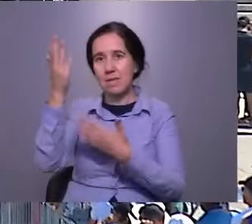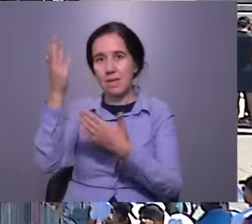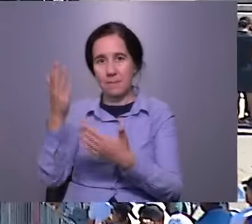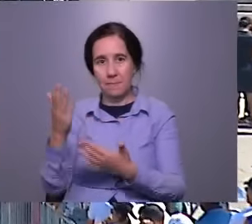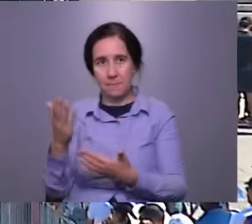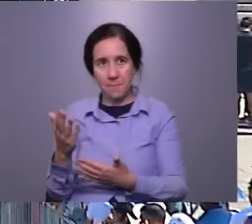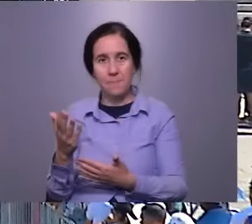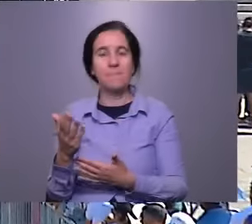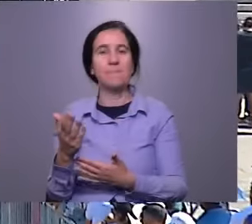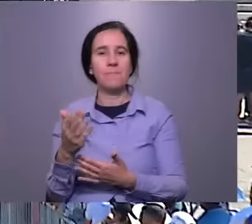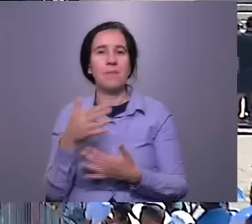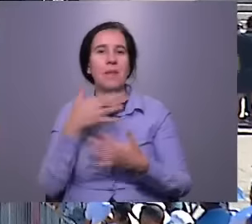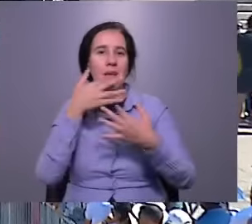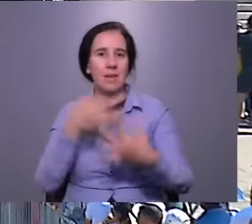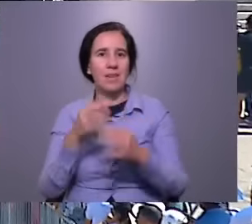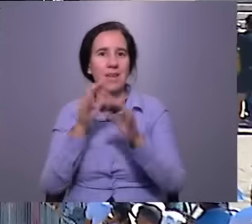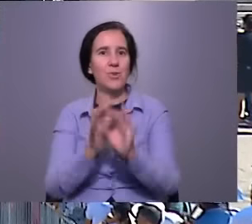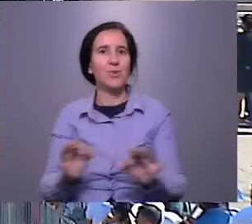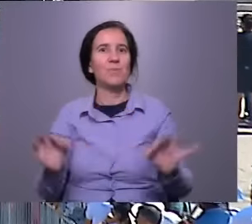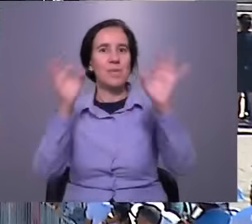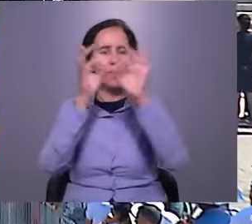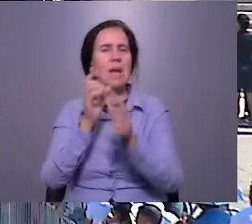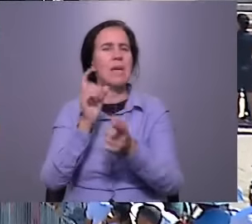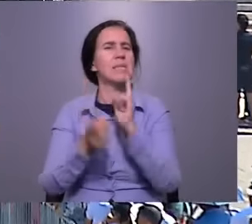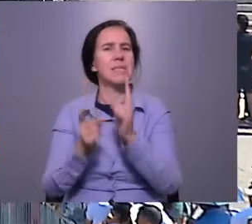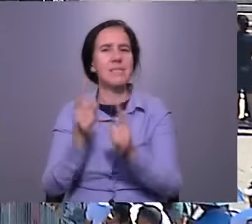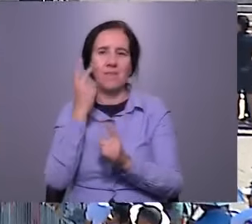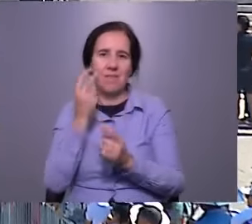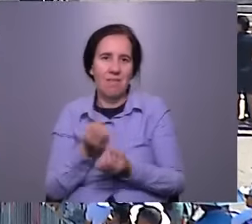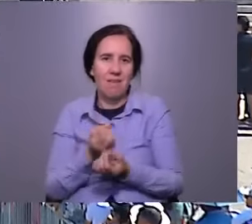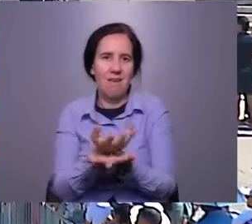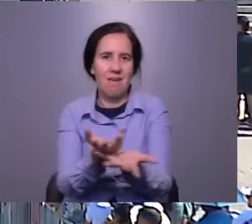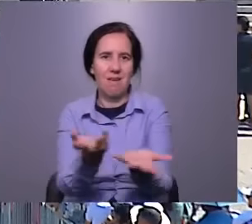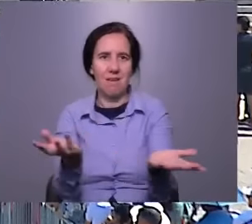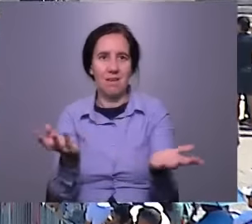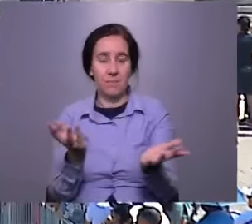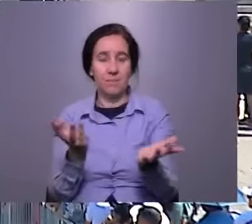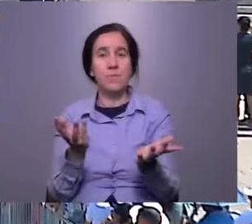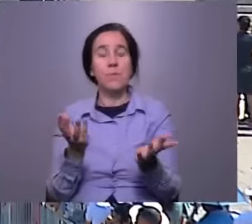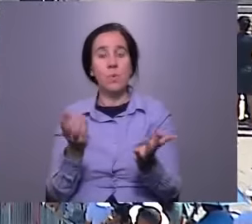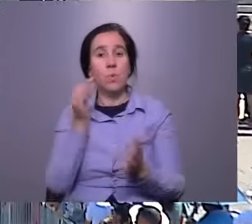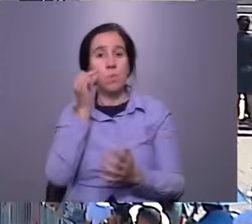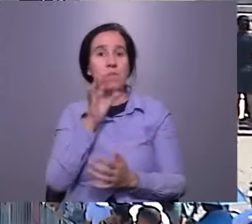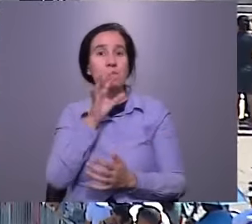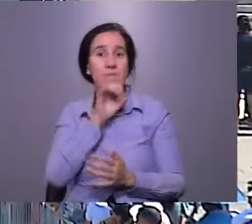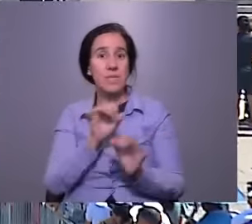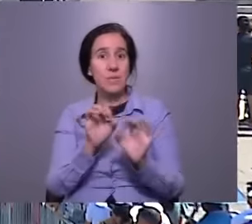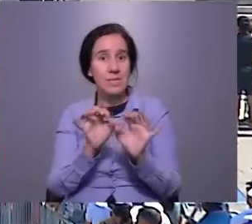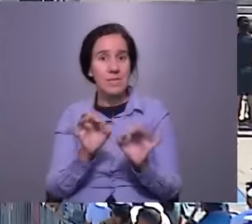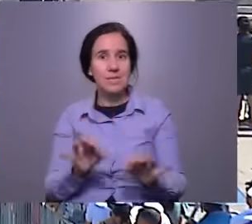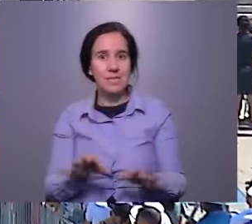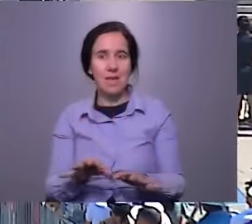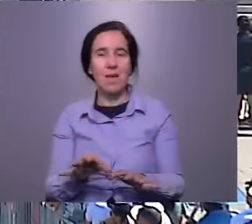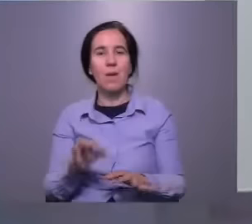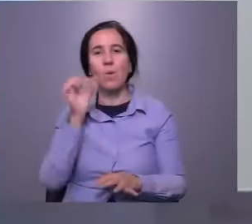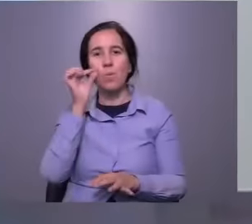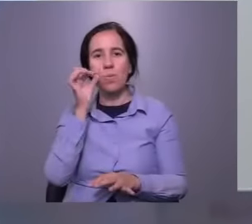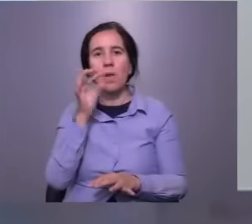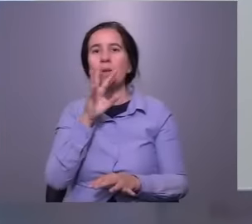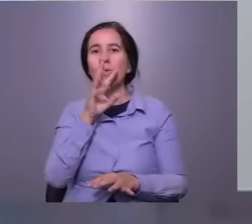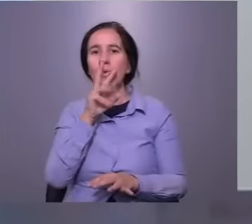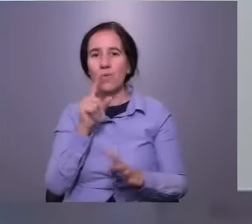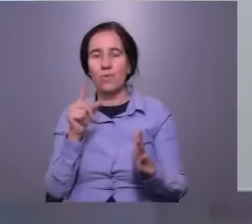sentado à direita do Pai. De novo há de vir em sua glória, para julgar os vivos e os mortos, e o seu